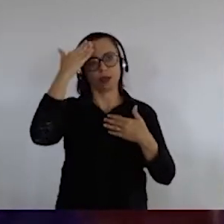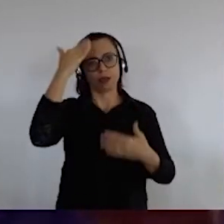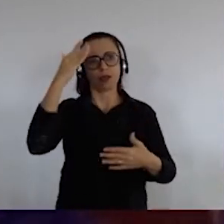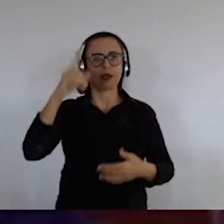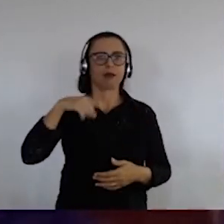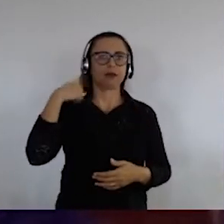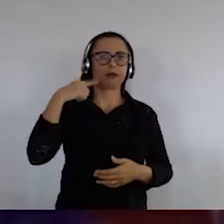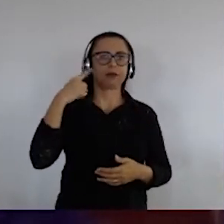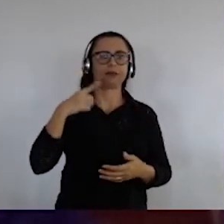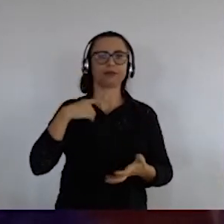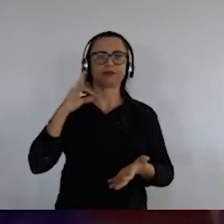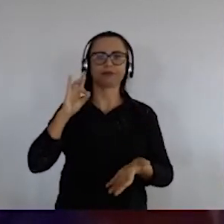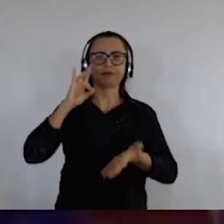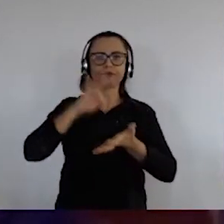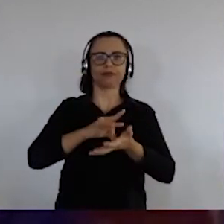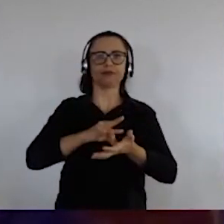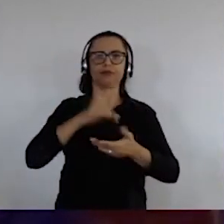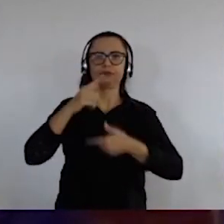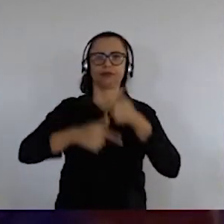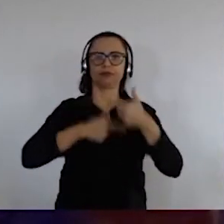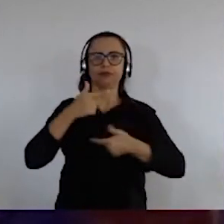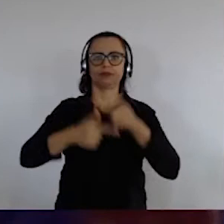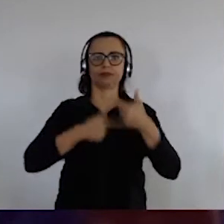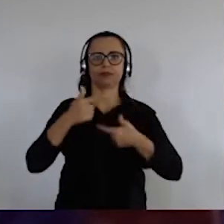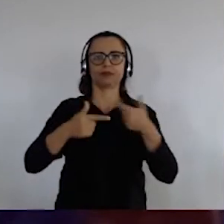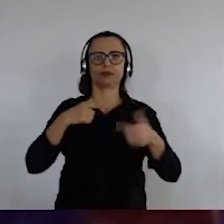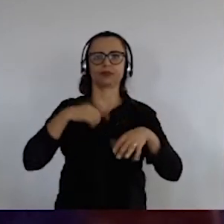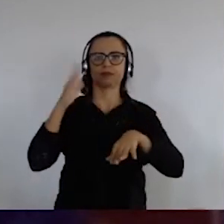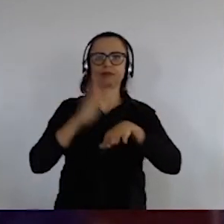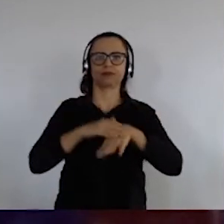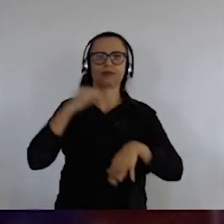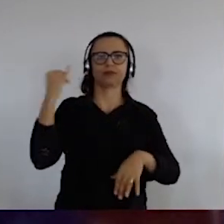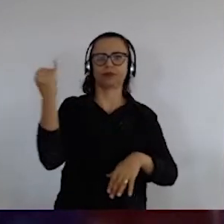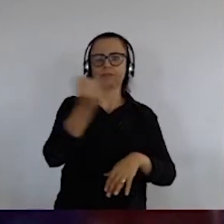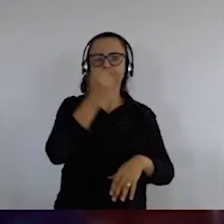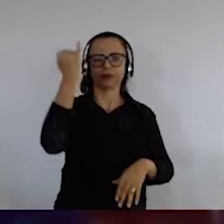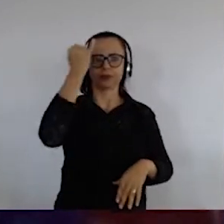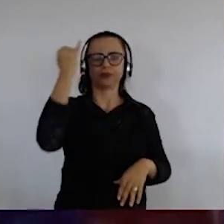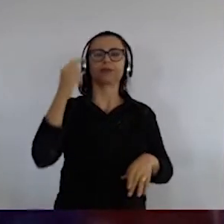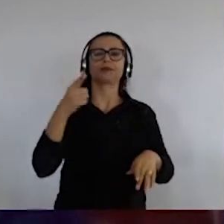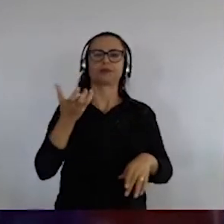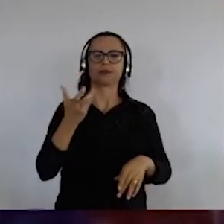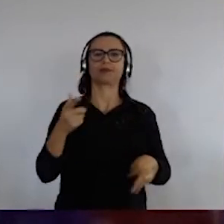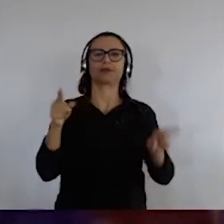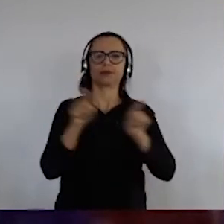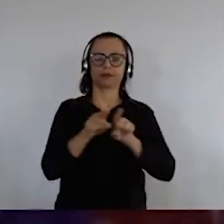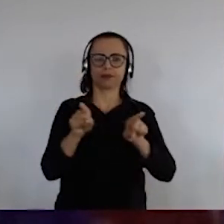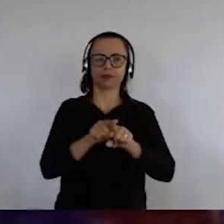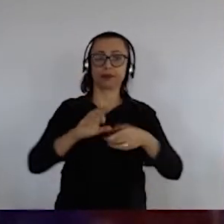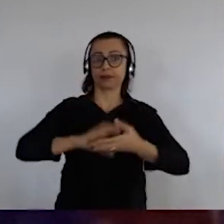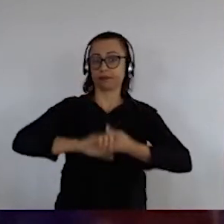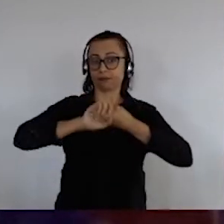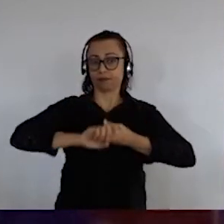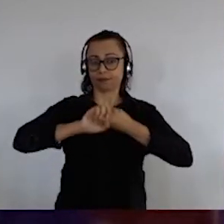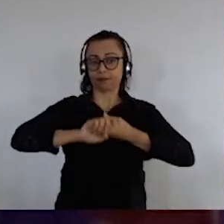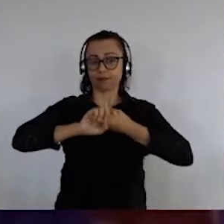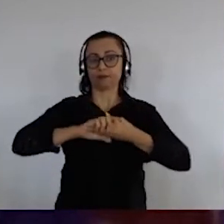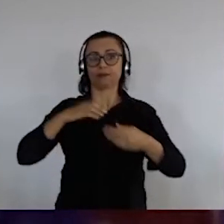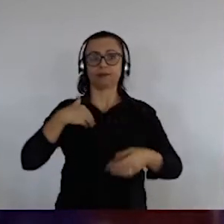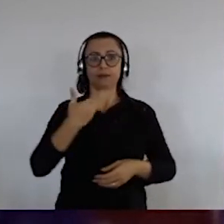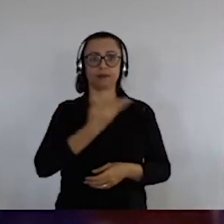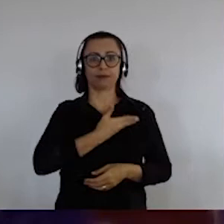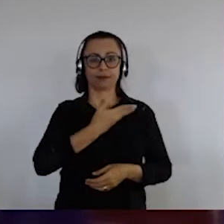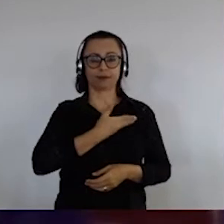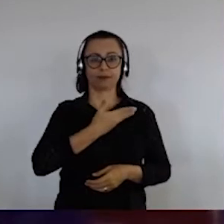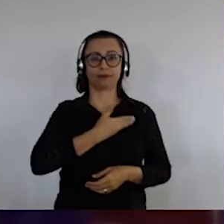porque, de fato, este trabalho é um trabalho fundamental. Quero também cumprimentar a minha querida amiga